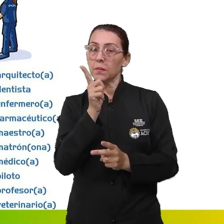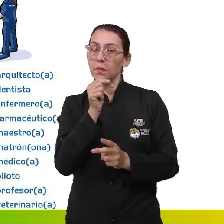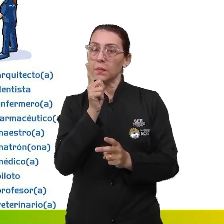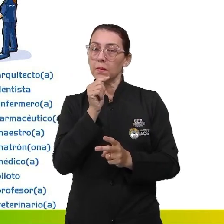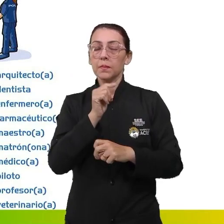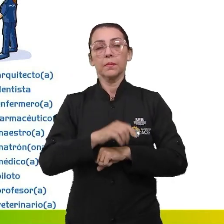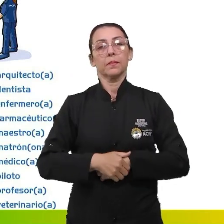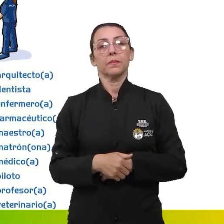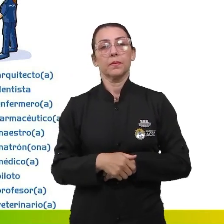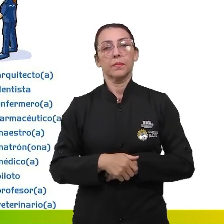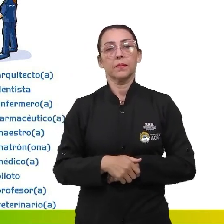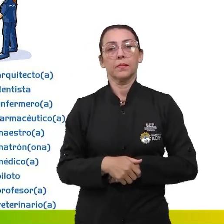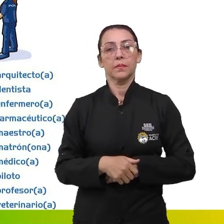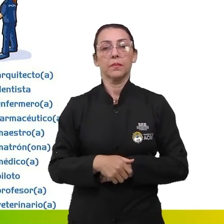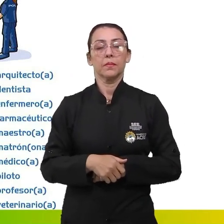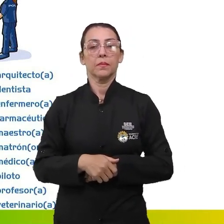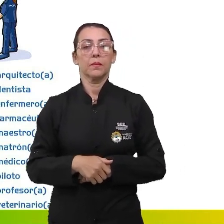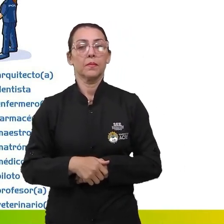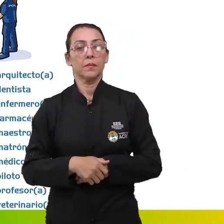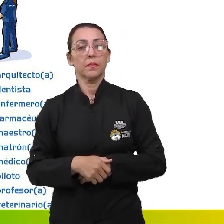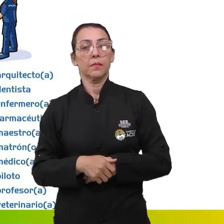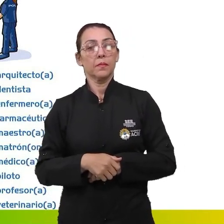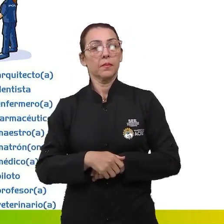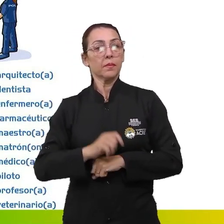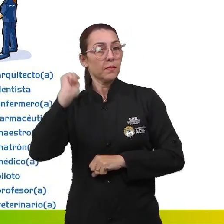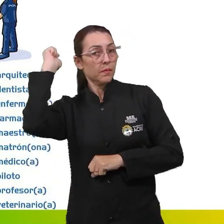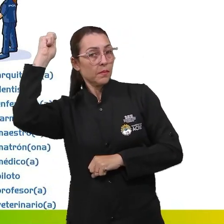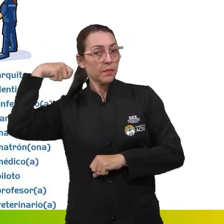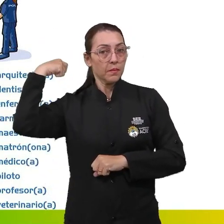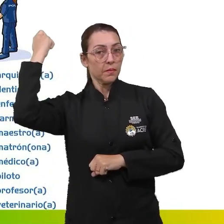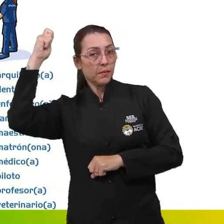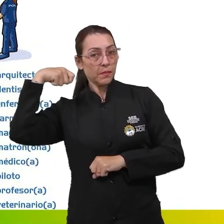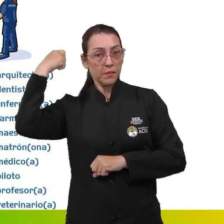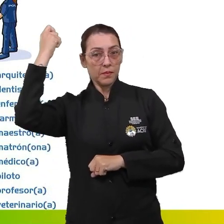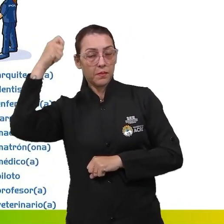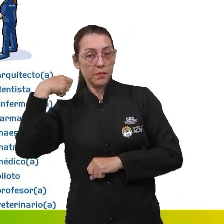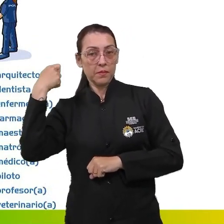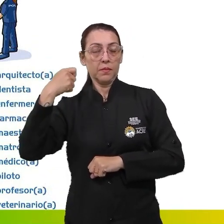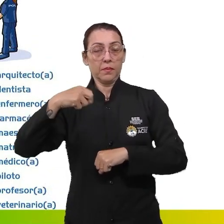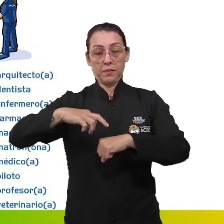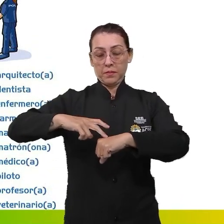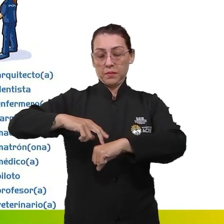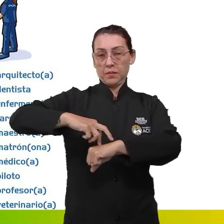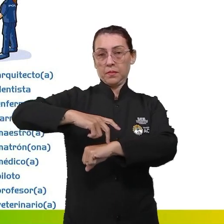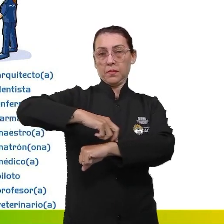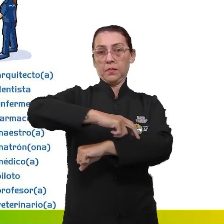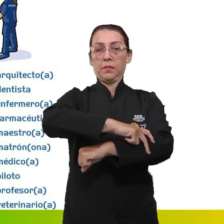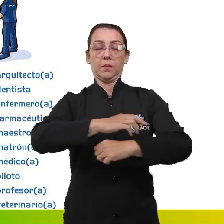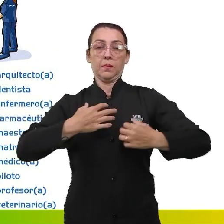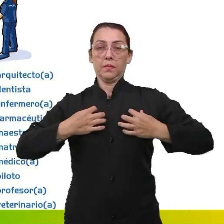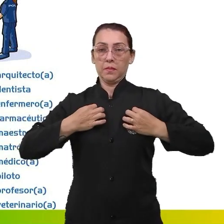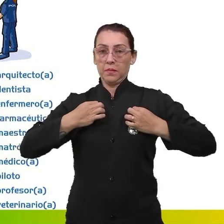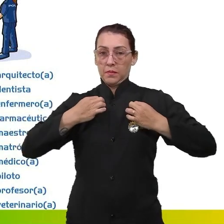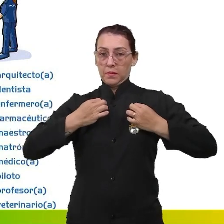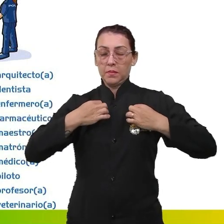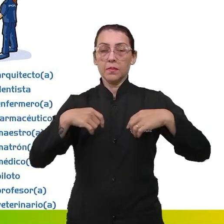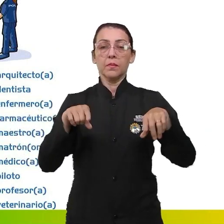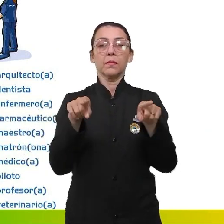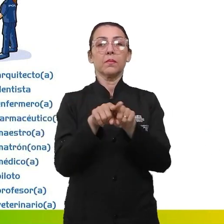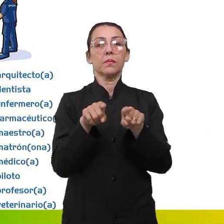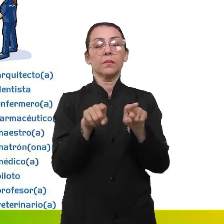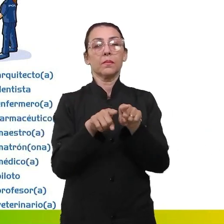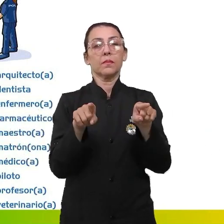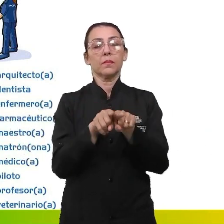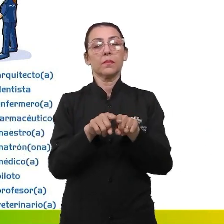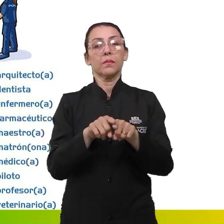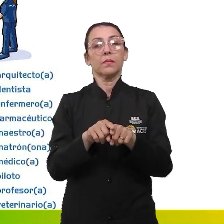consertando canos. Aí peluqueiro, que é o cabeleireiro, modista, que também aqui a gente chama de estilista.